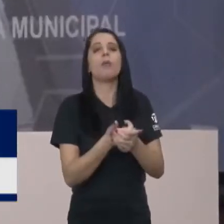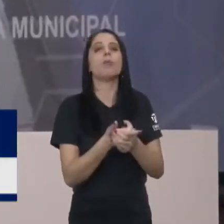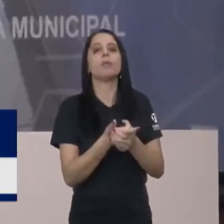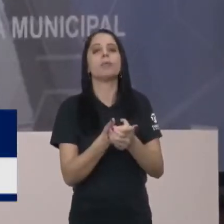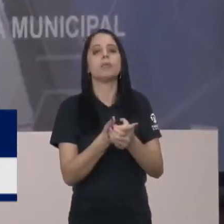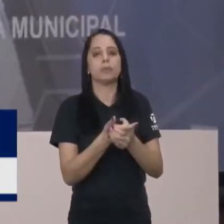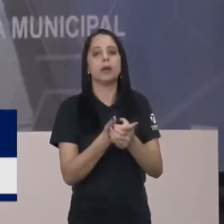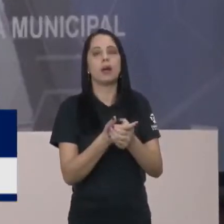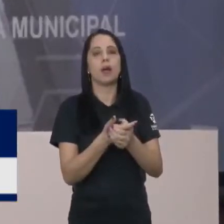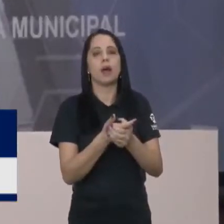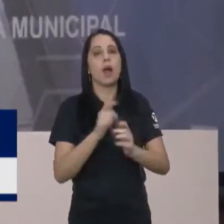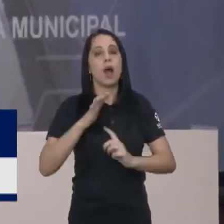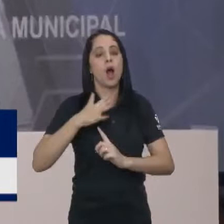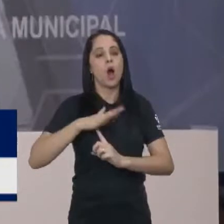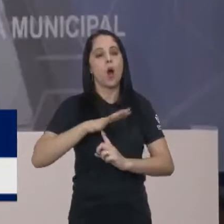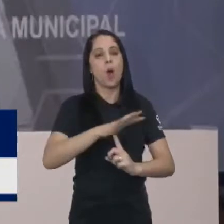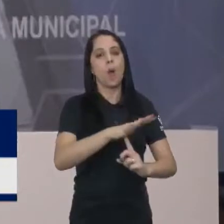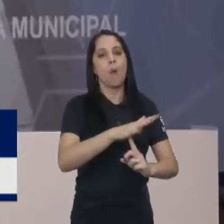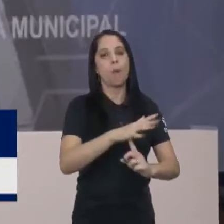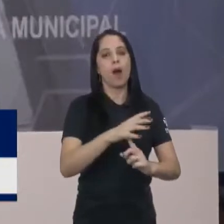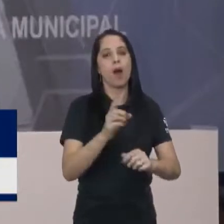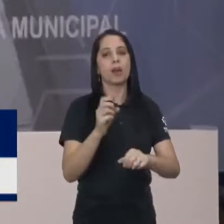São Francisco Xavier.